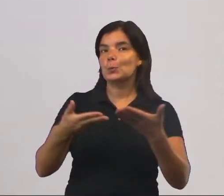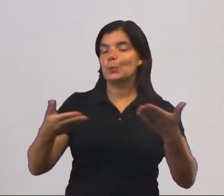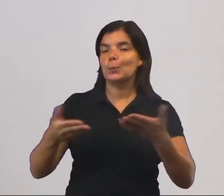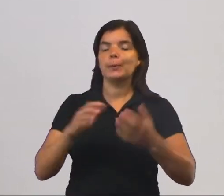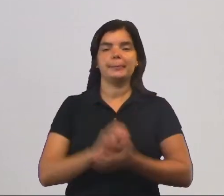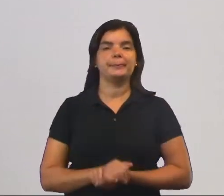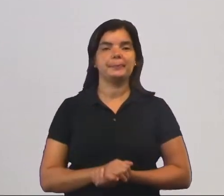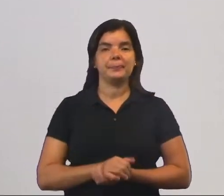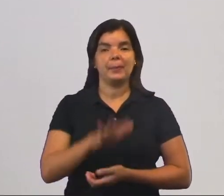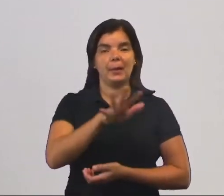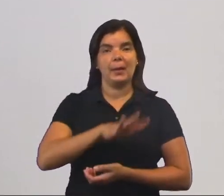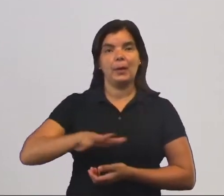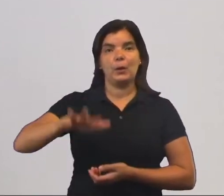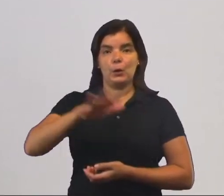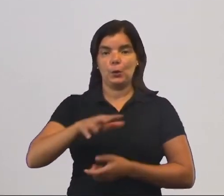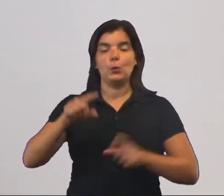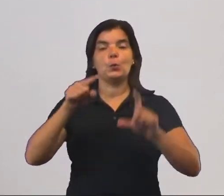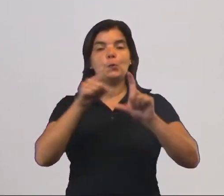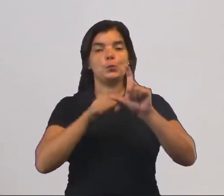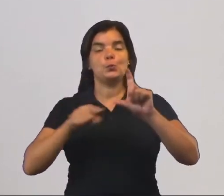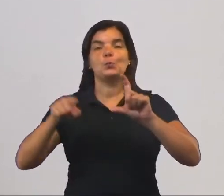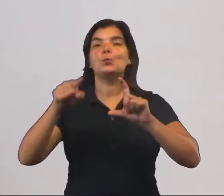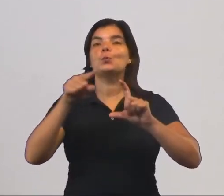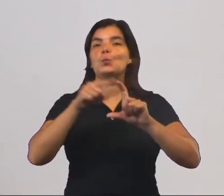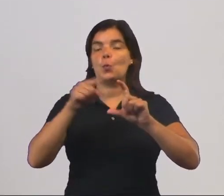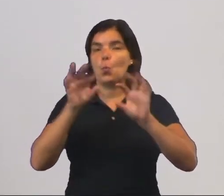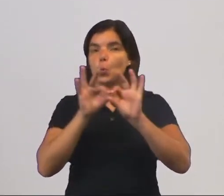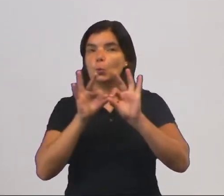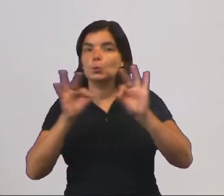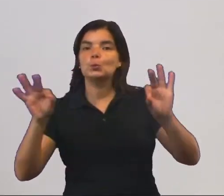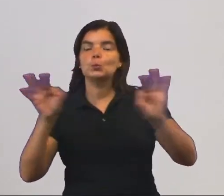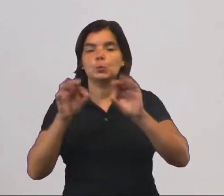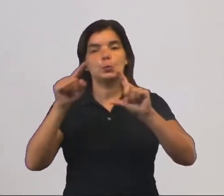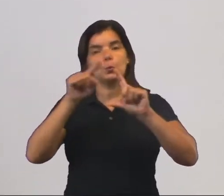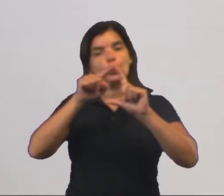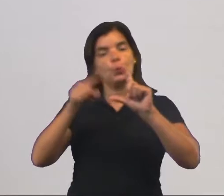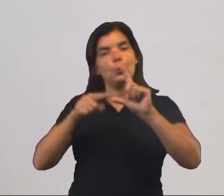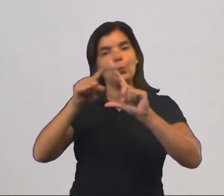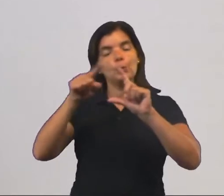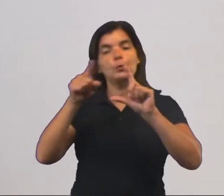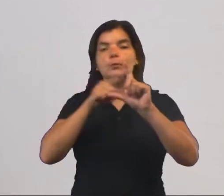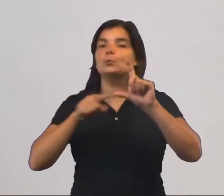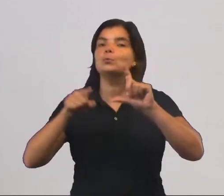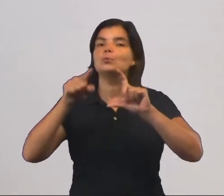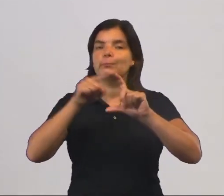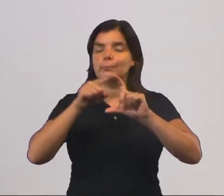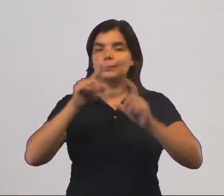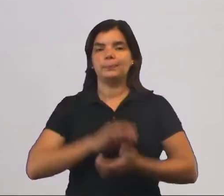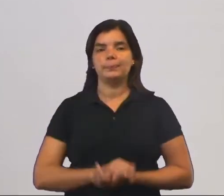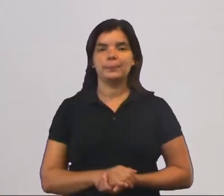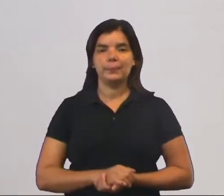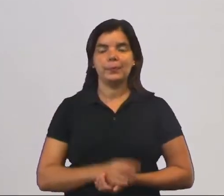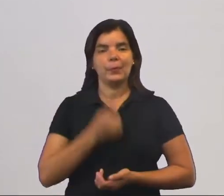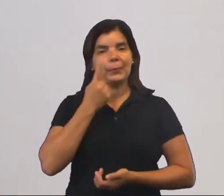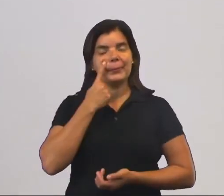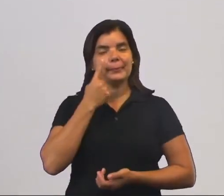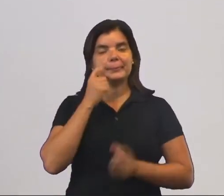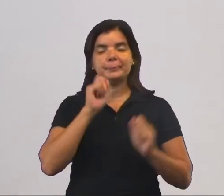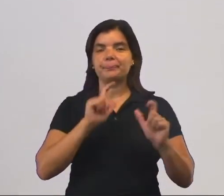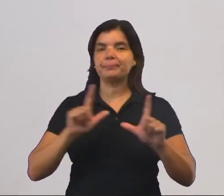hoje é área de um círculo e comprimento da circunferência de um círculo. Vamos lá?